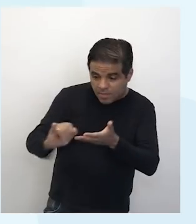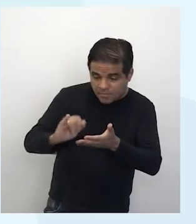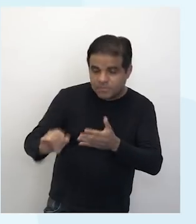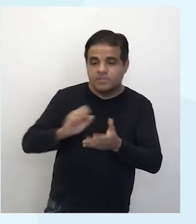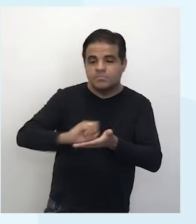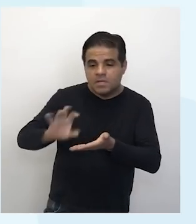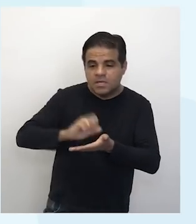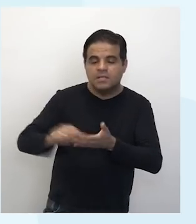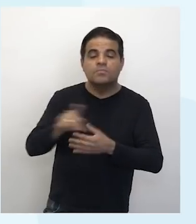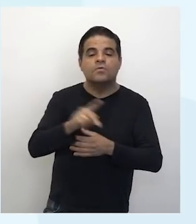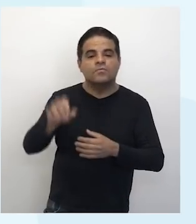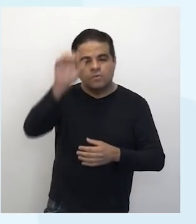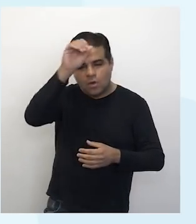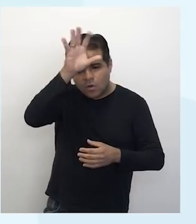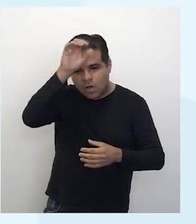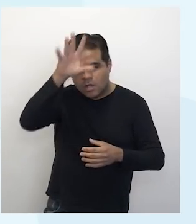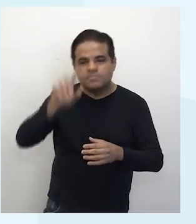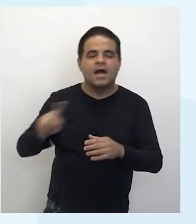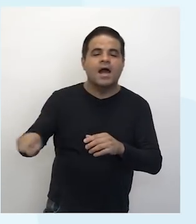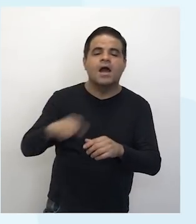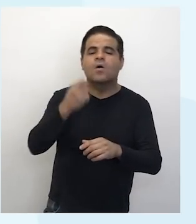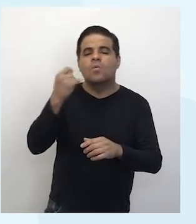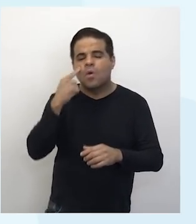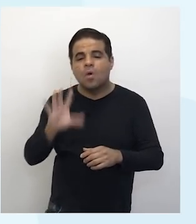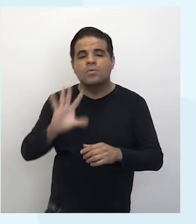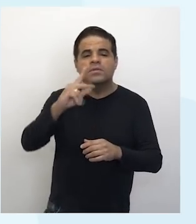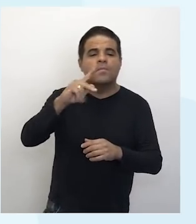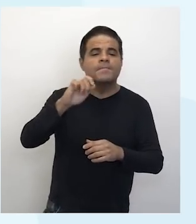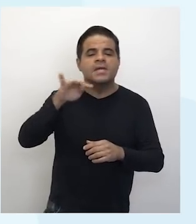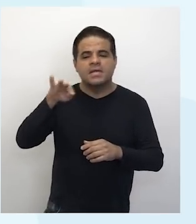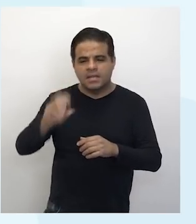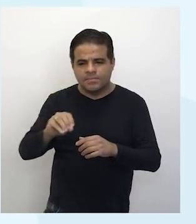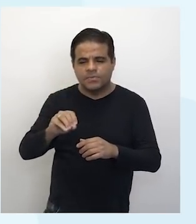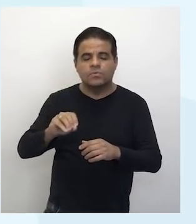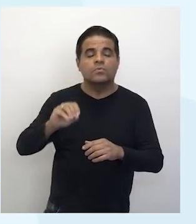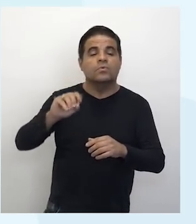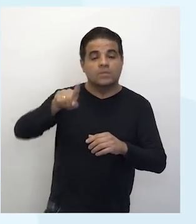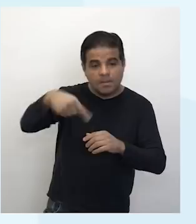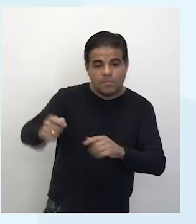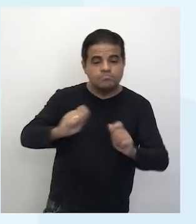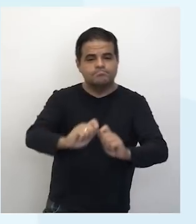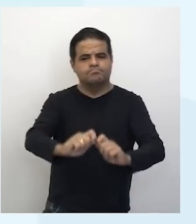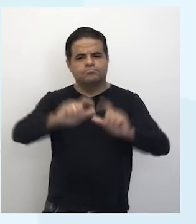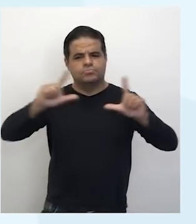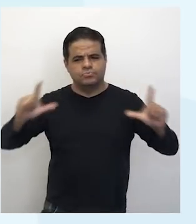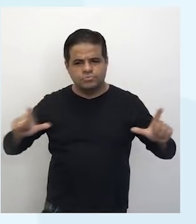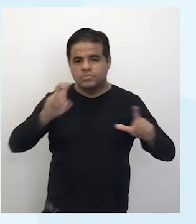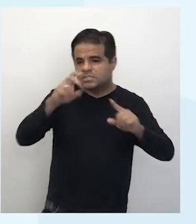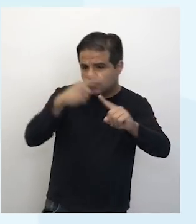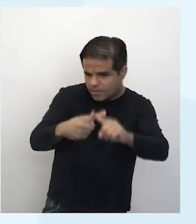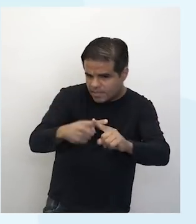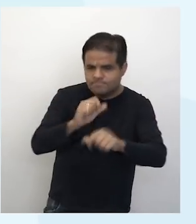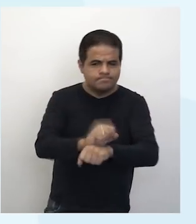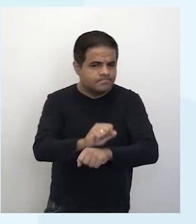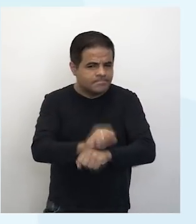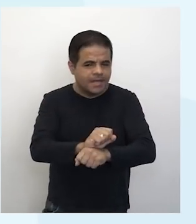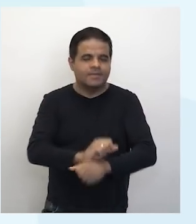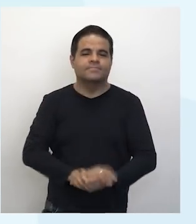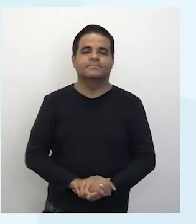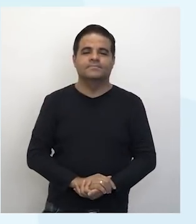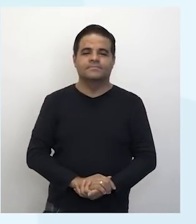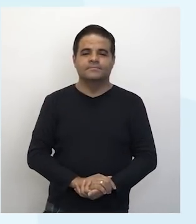Osmar o que aconteceu aí com o perímetro e com a área quando a gente ampliar 5 vezes. Espero.